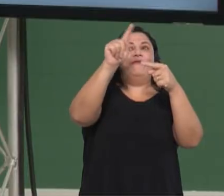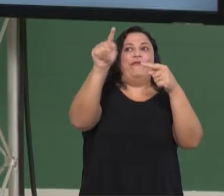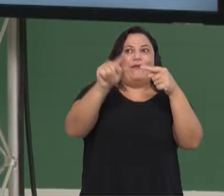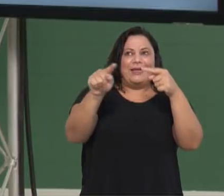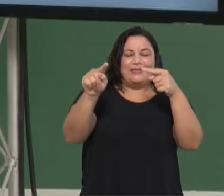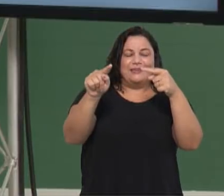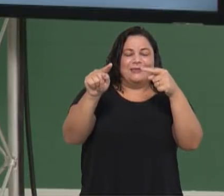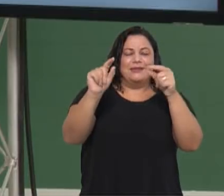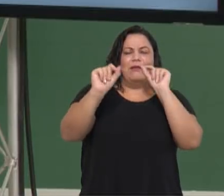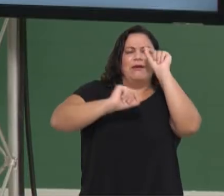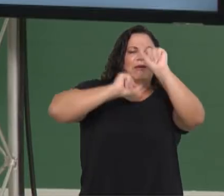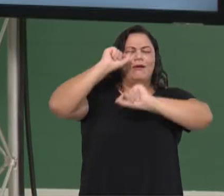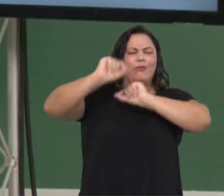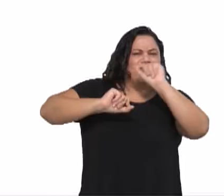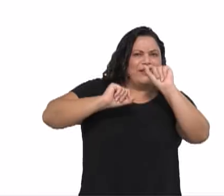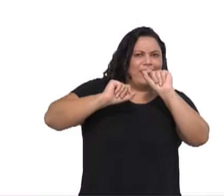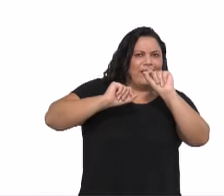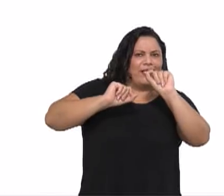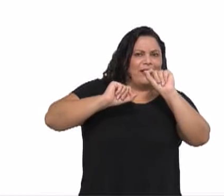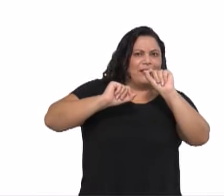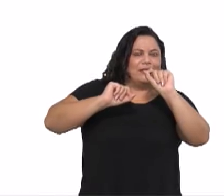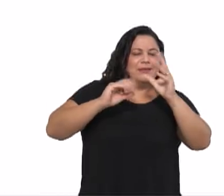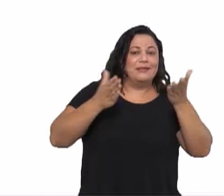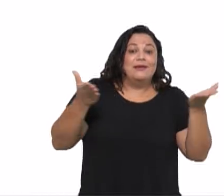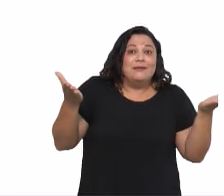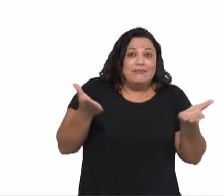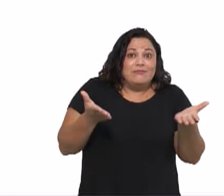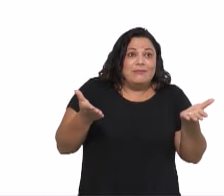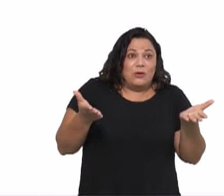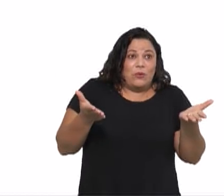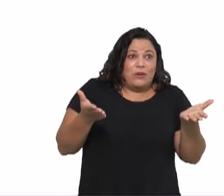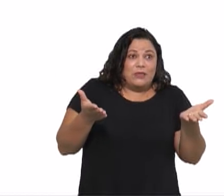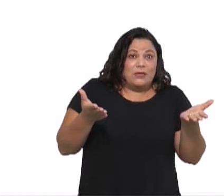Marcou. O marcou, ele ocorre